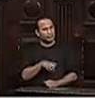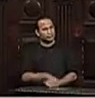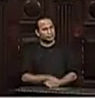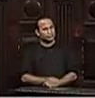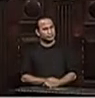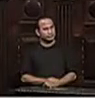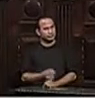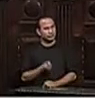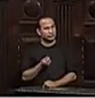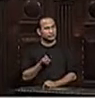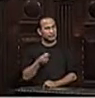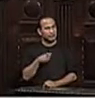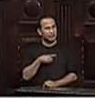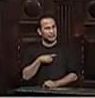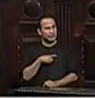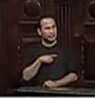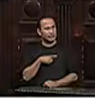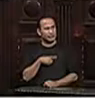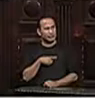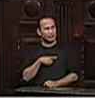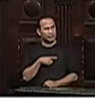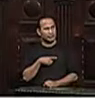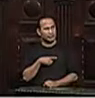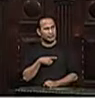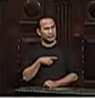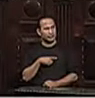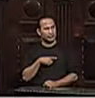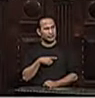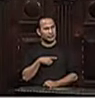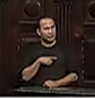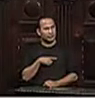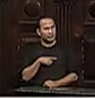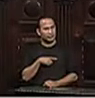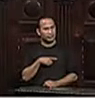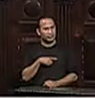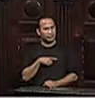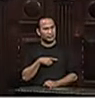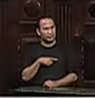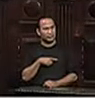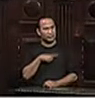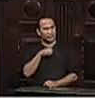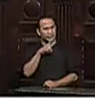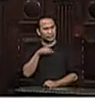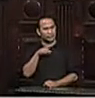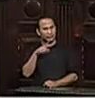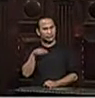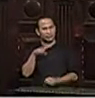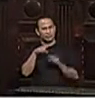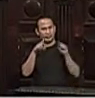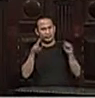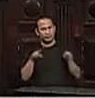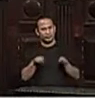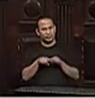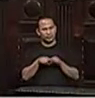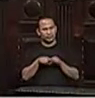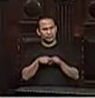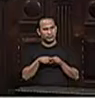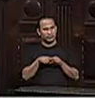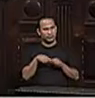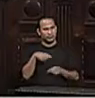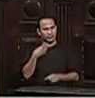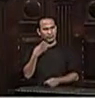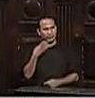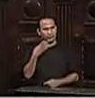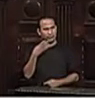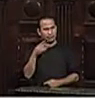Então, teríamos, sob o ponto de vista de cronograma, 4 bi, 2 bi